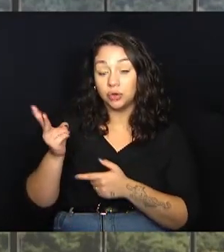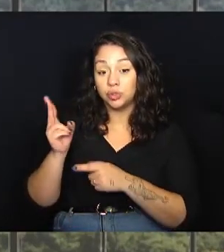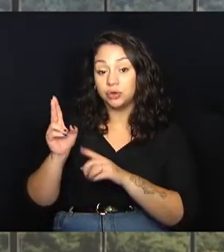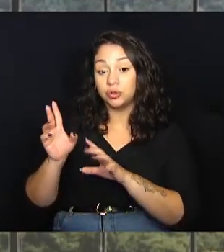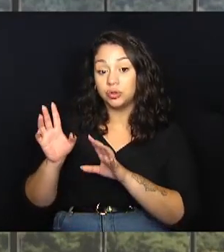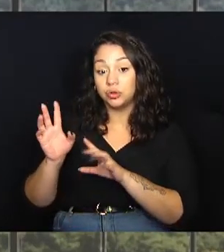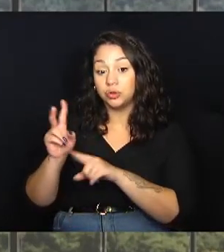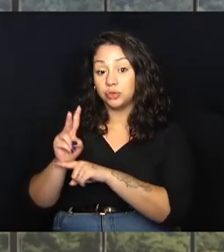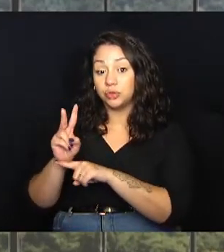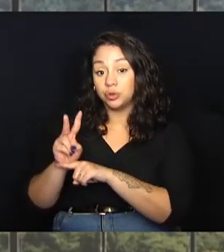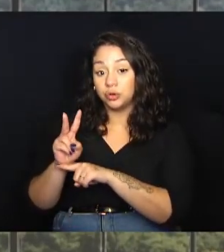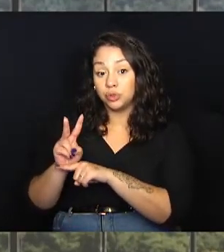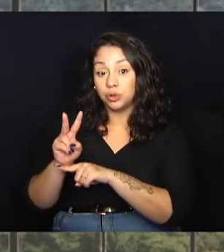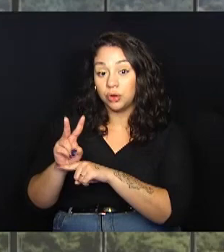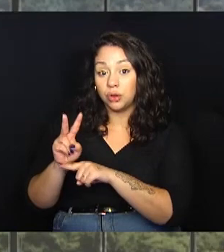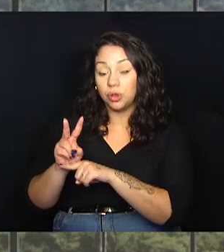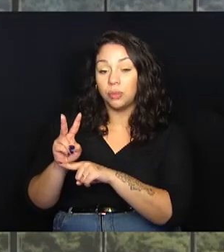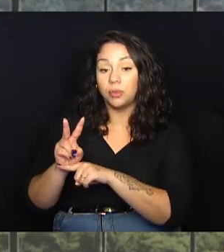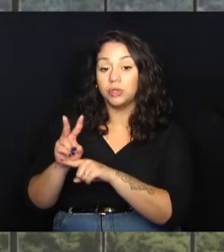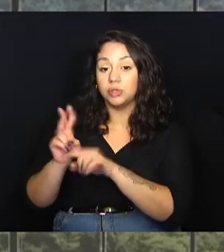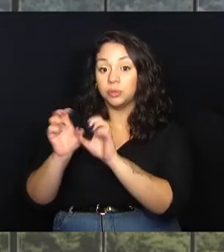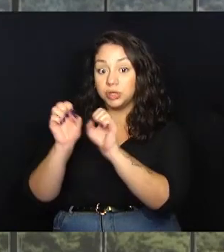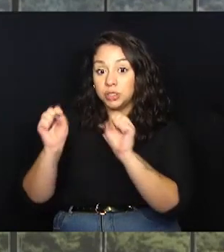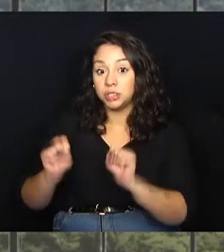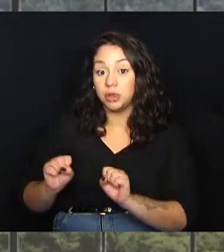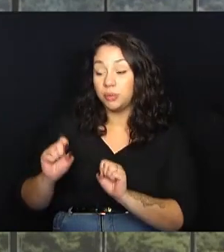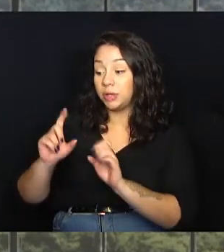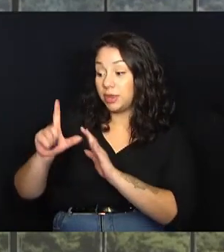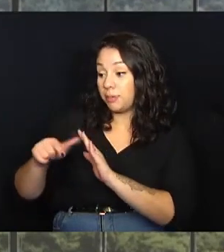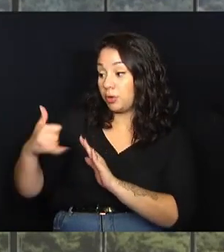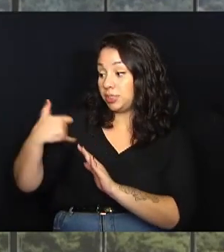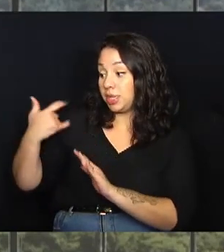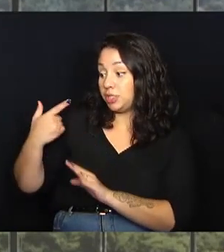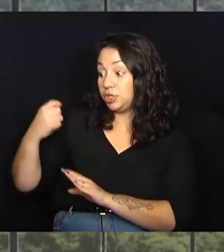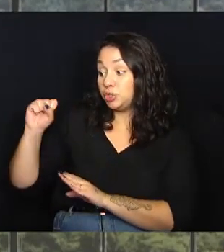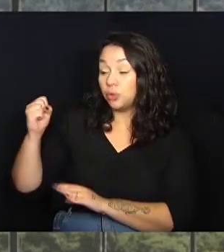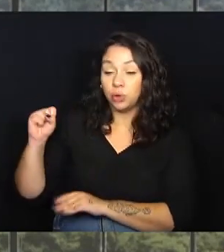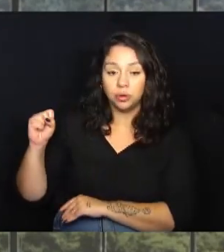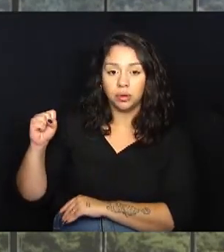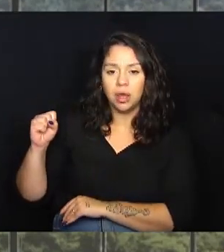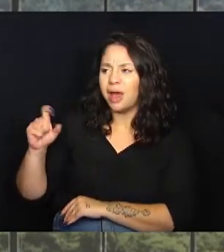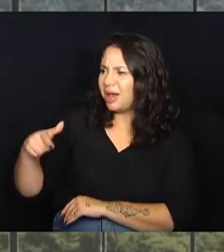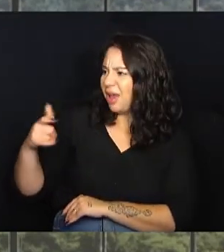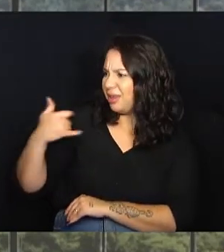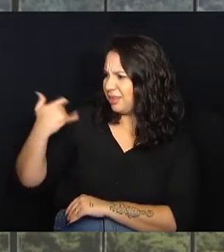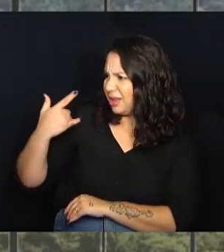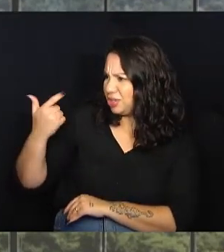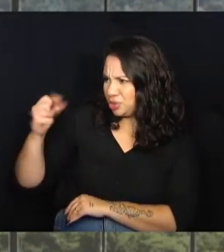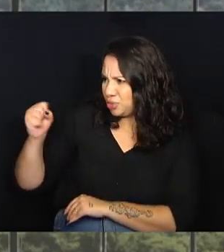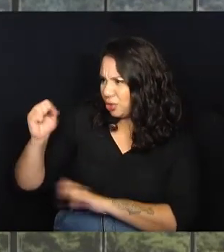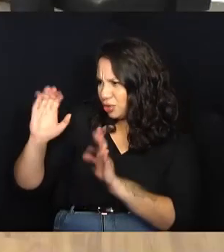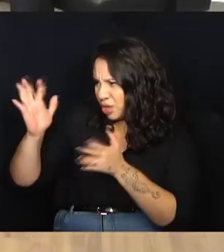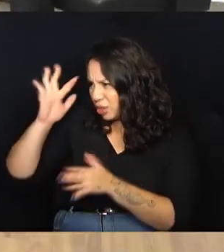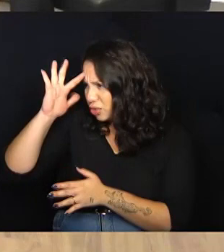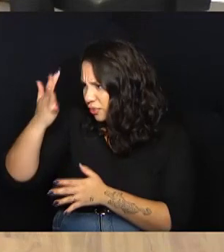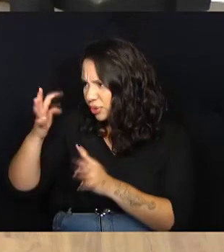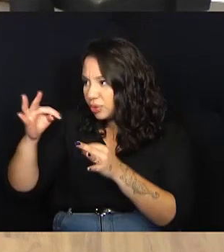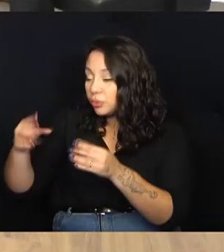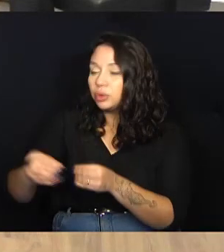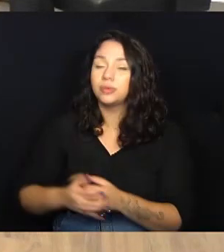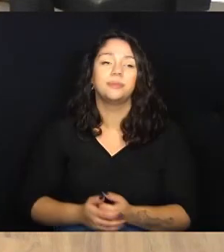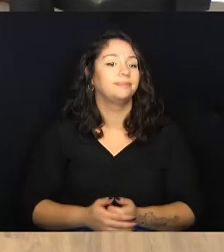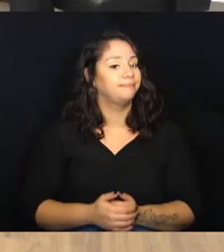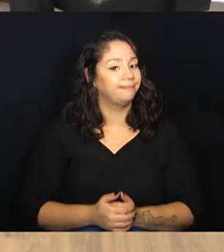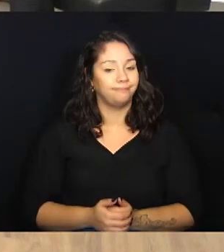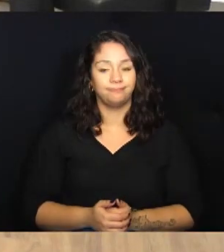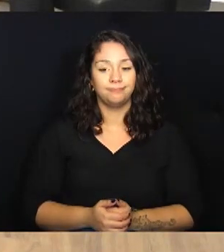após completarem a maioridade. Ou seja, não é porque fez 18 anos que está tudo resolvido. De jeito nenhum. Costumo dizer que nós